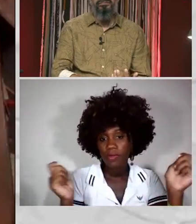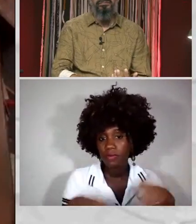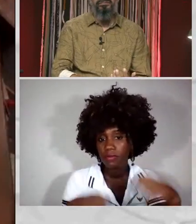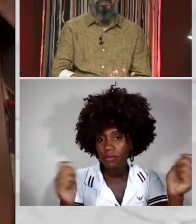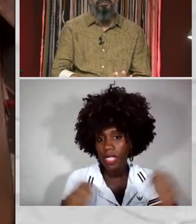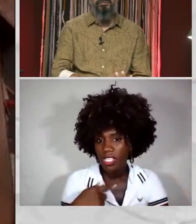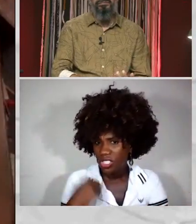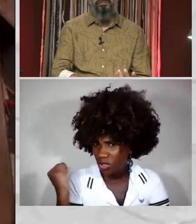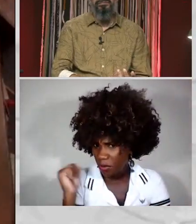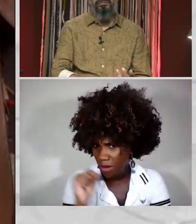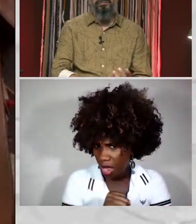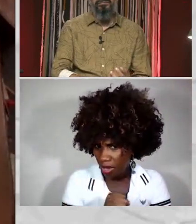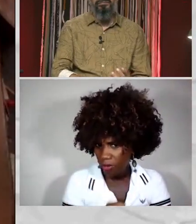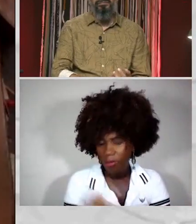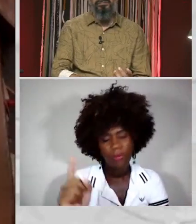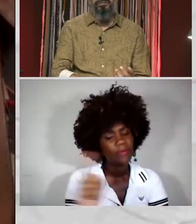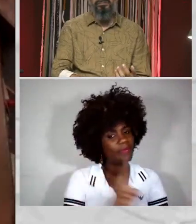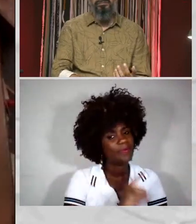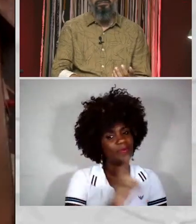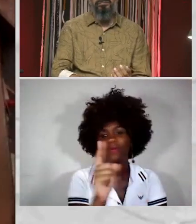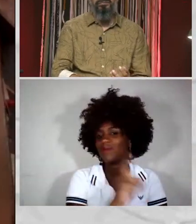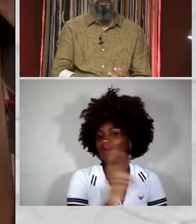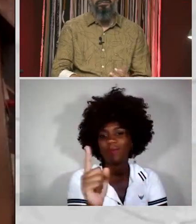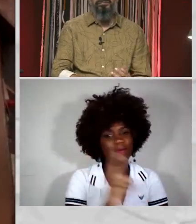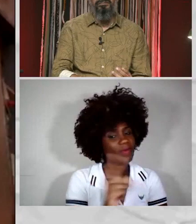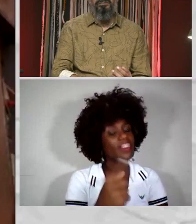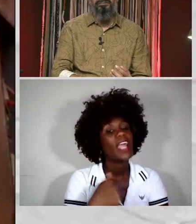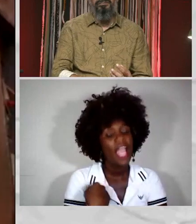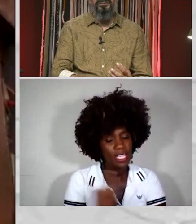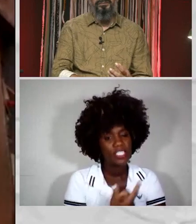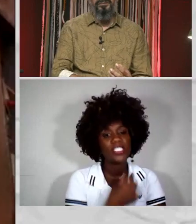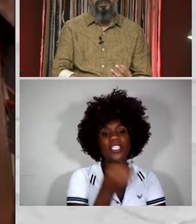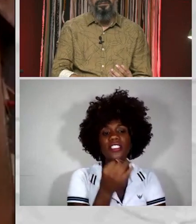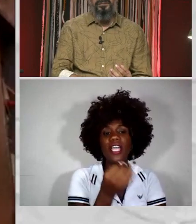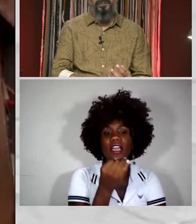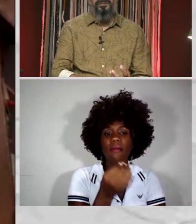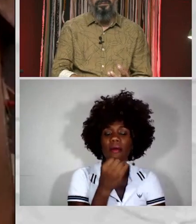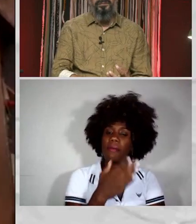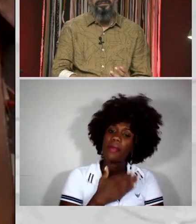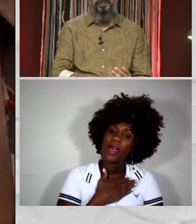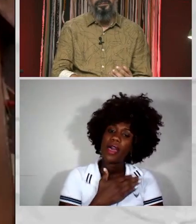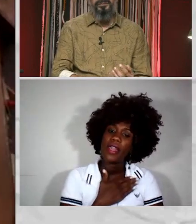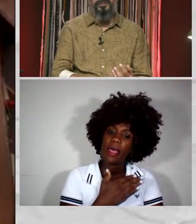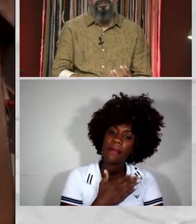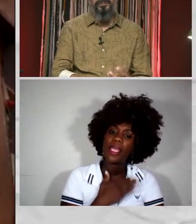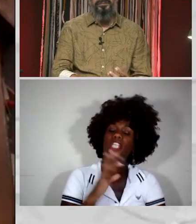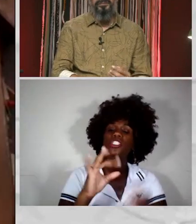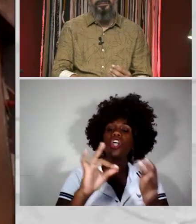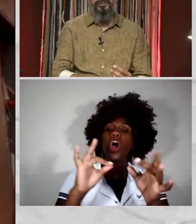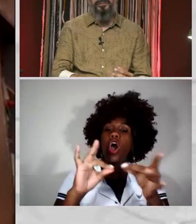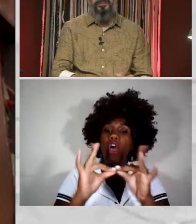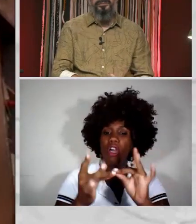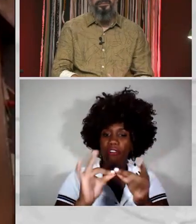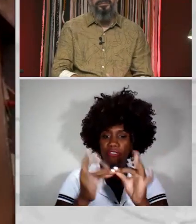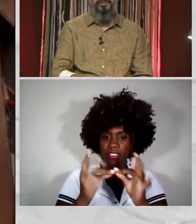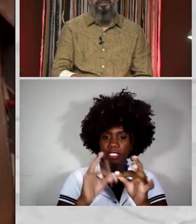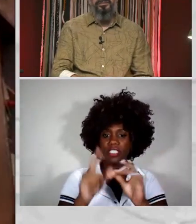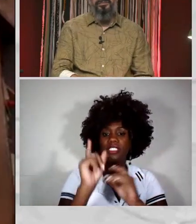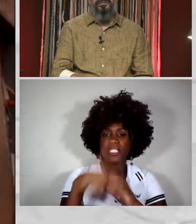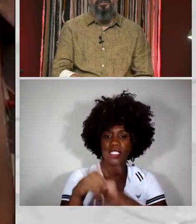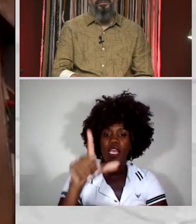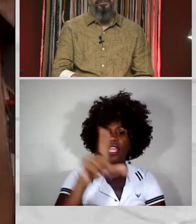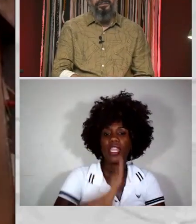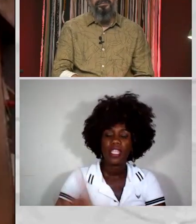não ficou parado virtualmente, não é? Então, eu acho que, por exemplo, para as minhas oficinas literárias, eu vou continuar